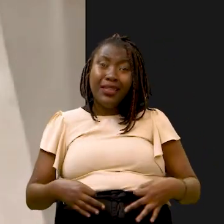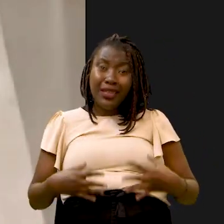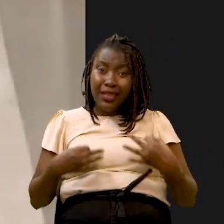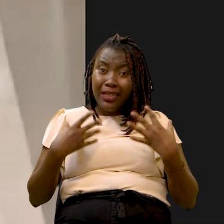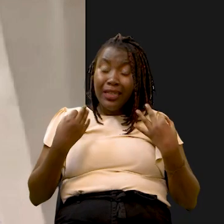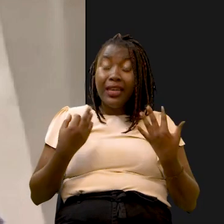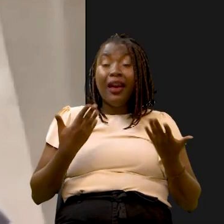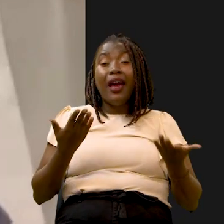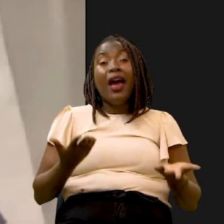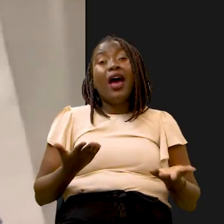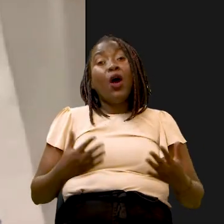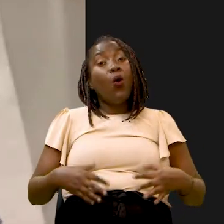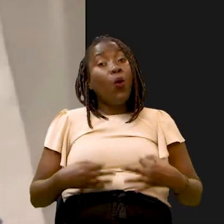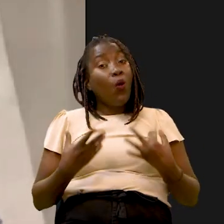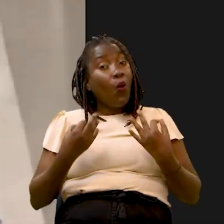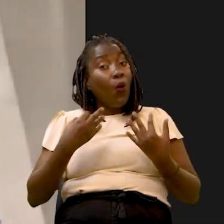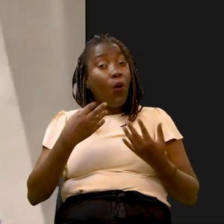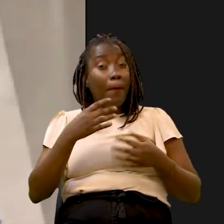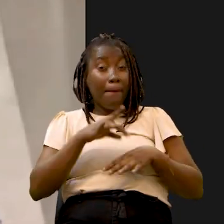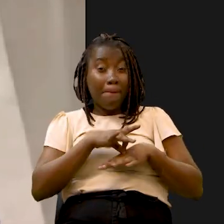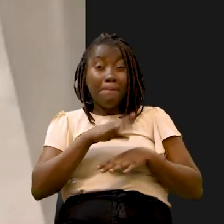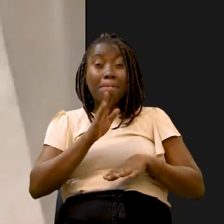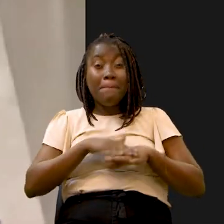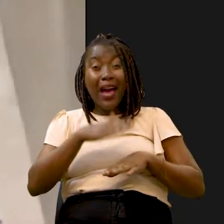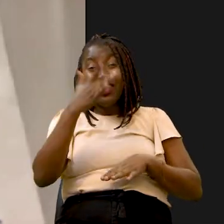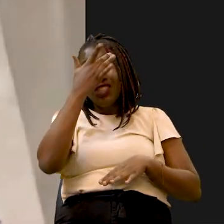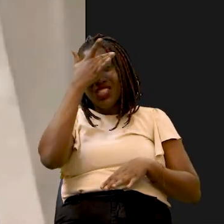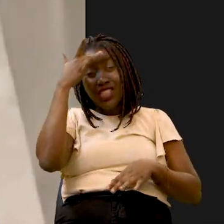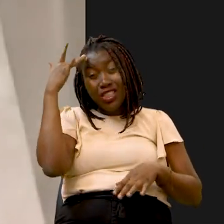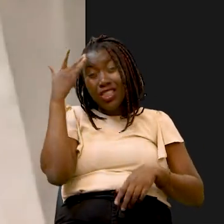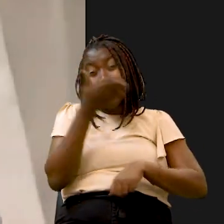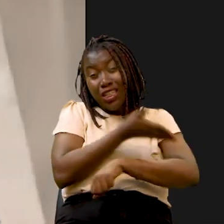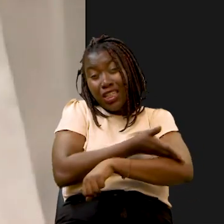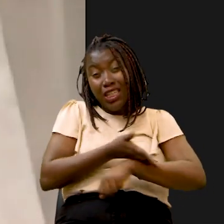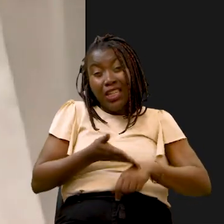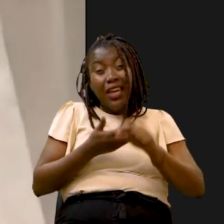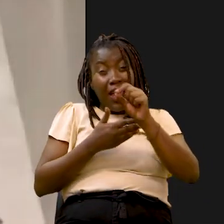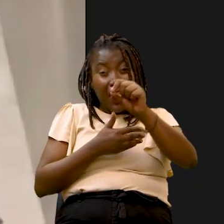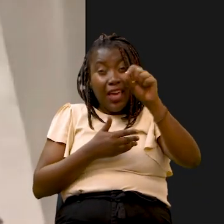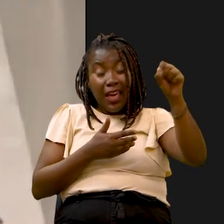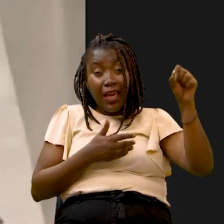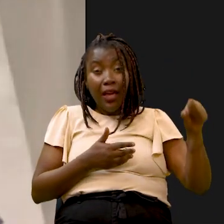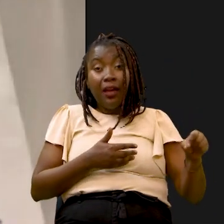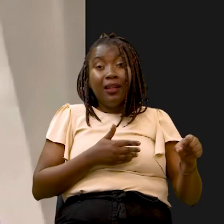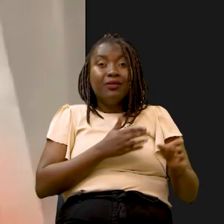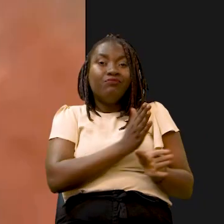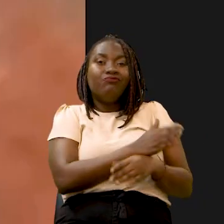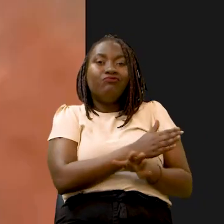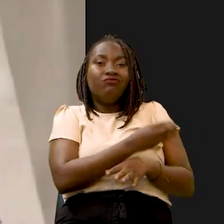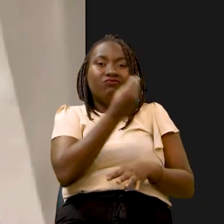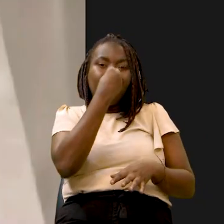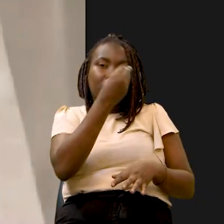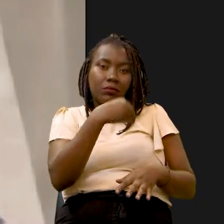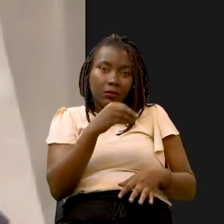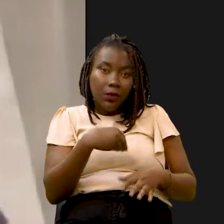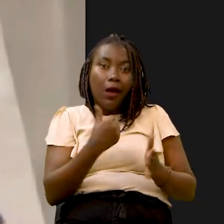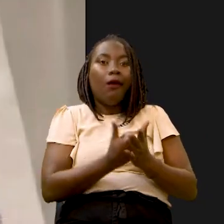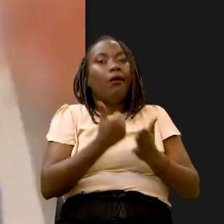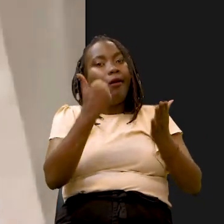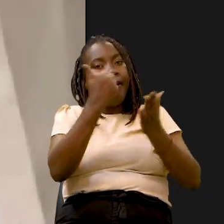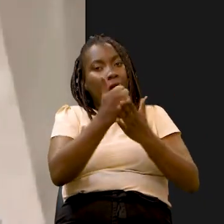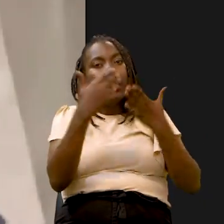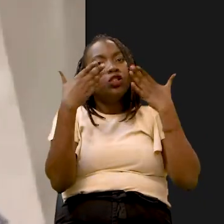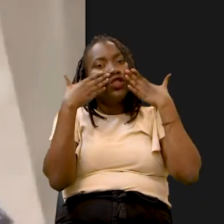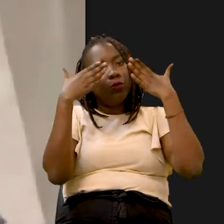pele. O câncer de pele é mais comum, né, nessas pessoas, obviamente, que se descuidam